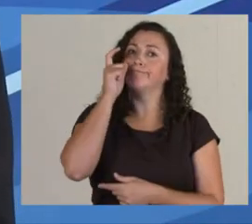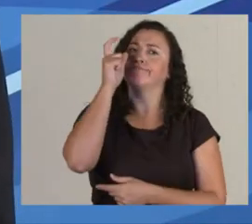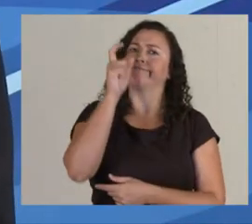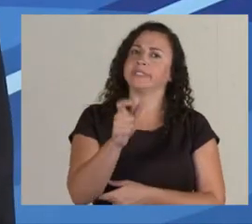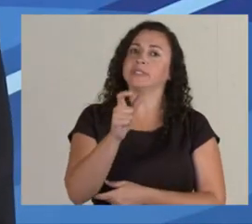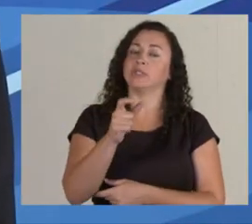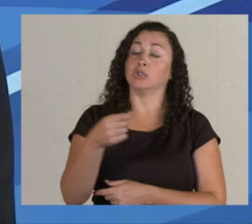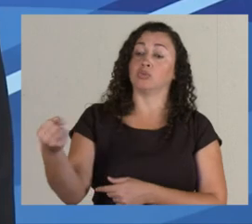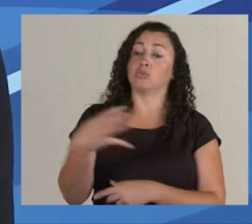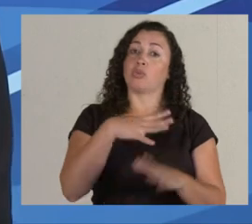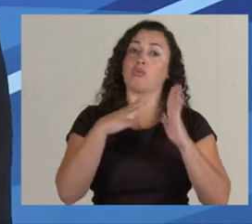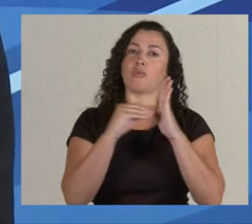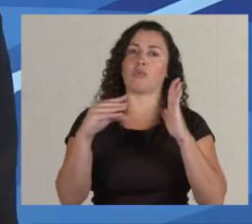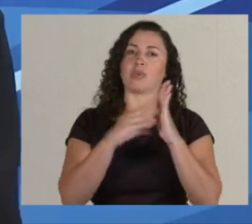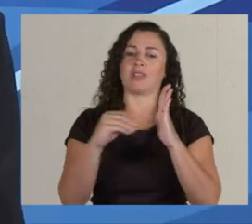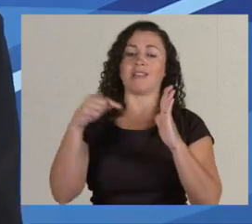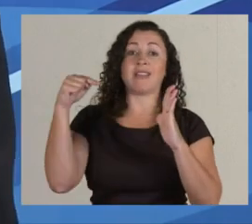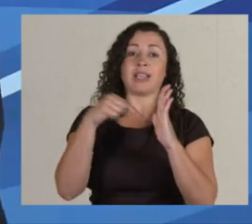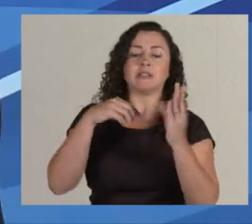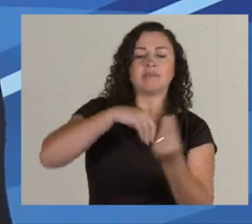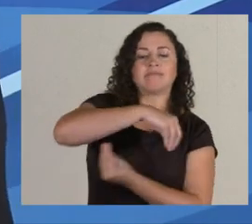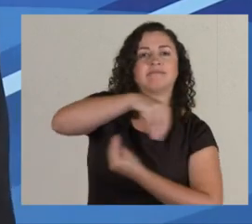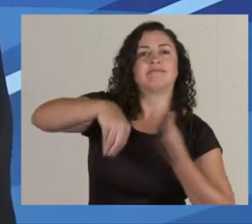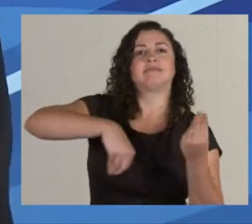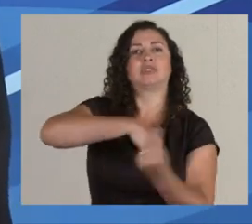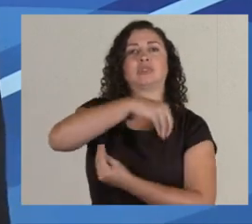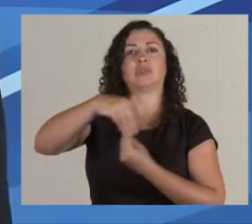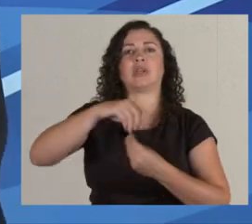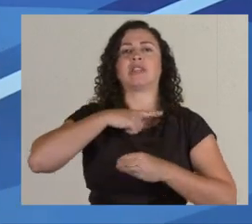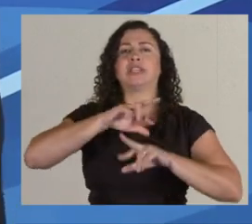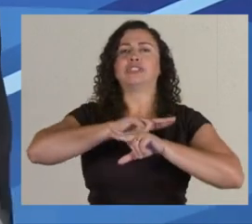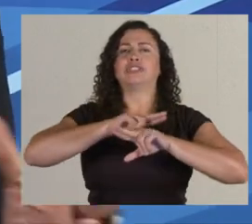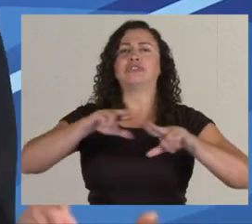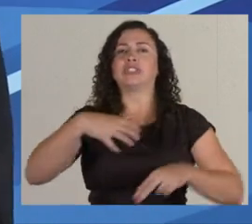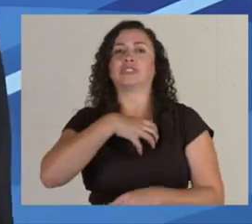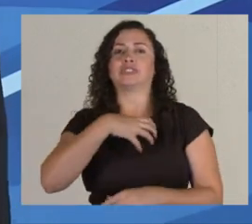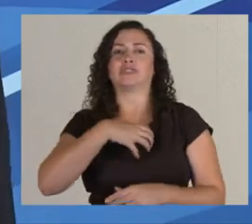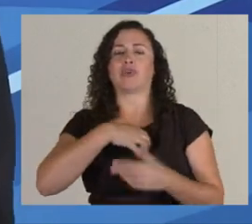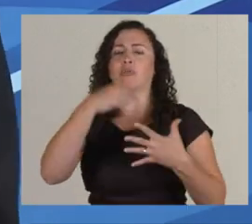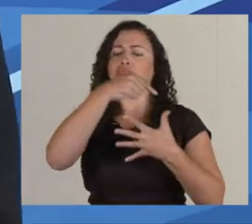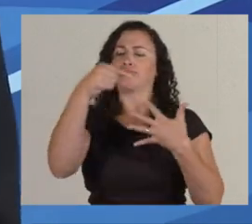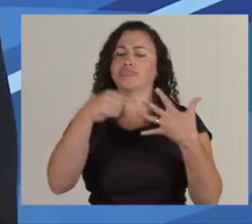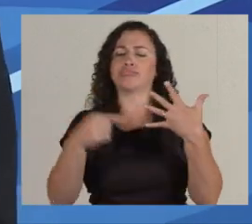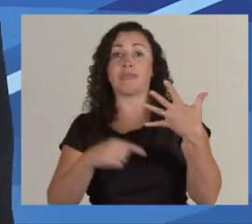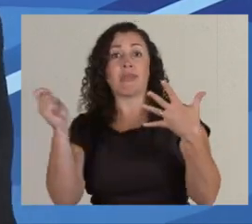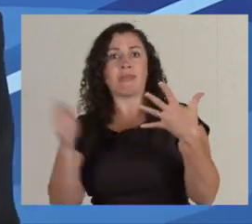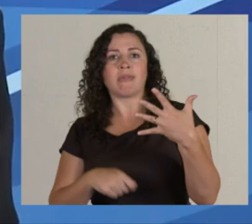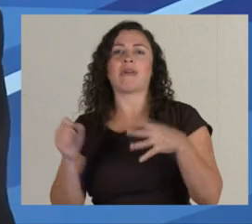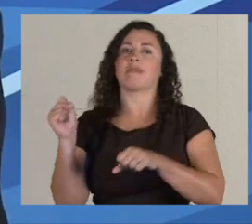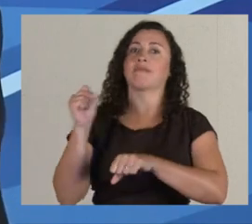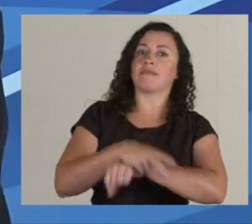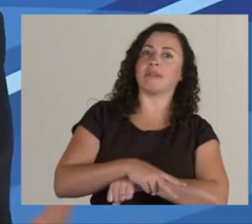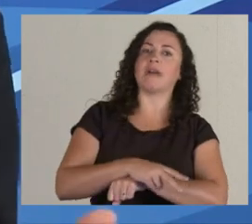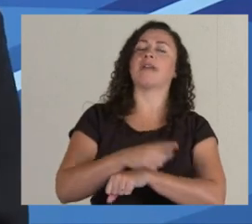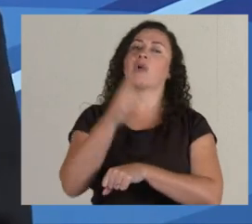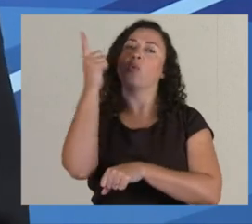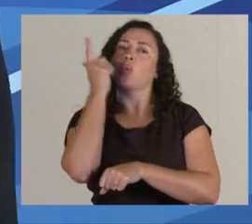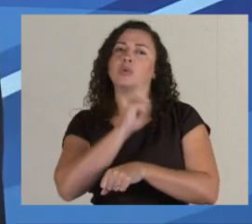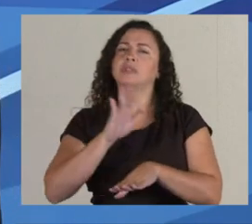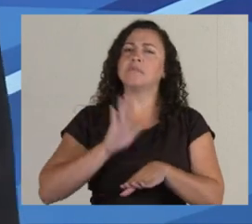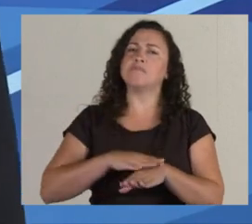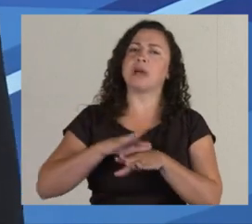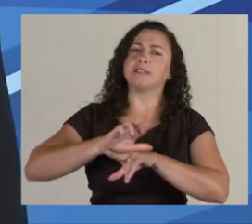novo modelo, né, professor, de mesclar, né, várias alternativas aí de ingresso e deixar